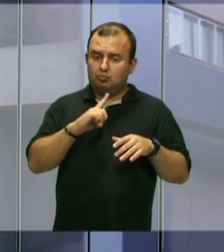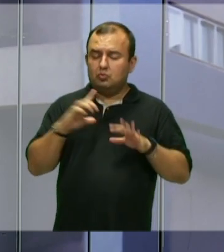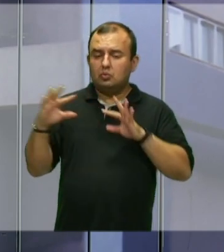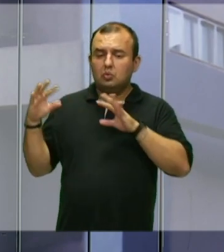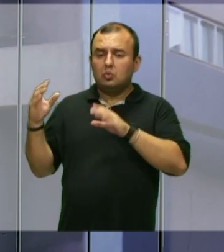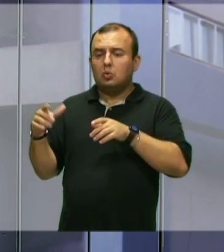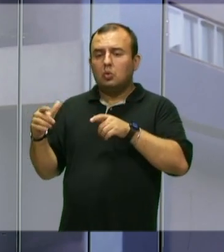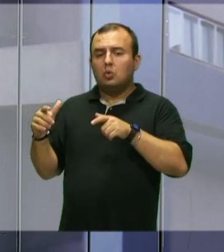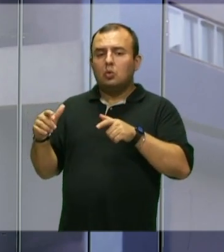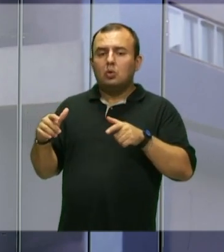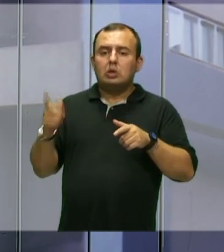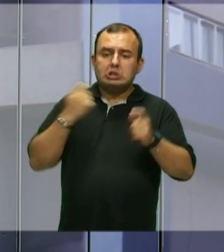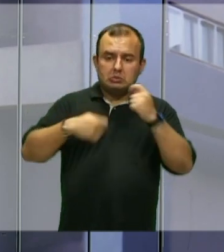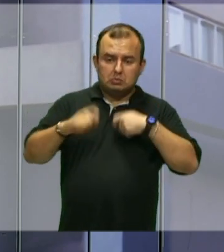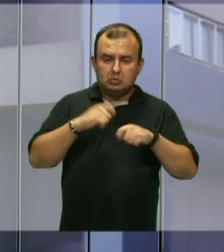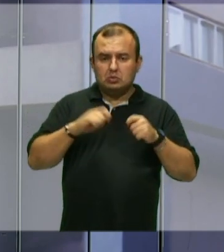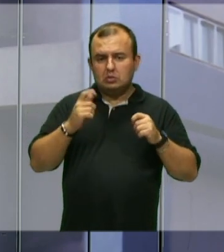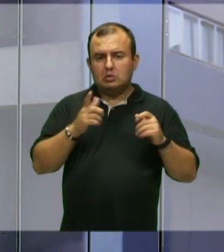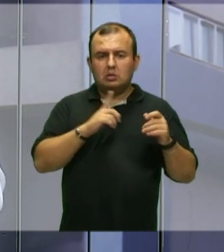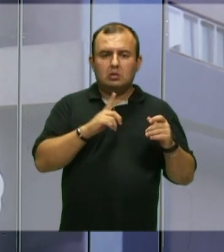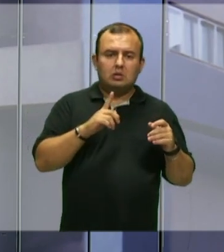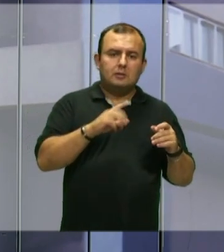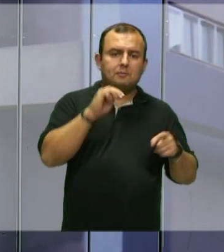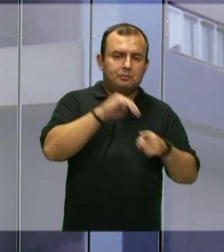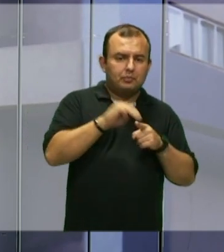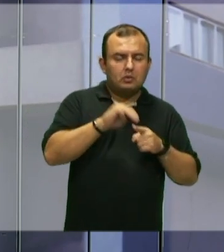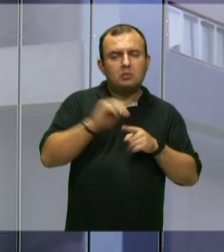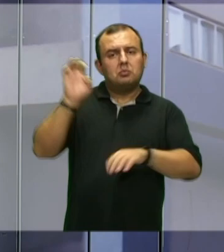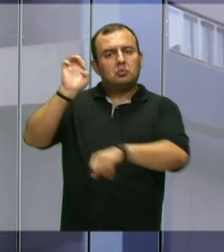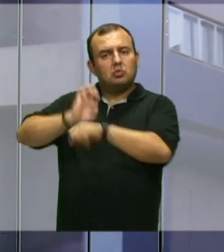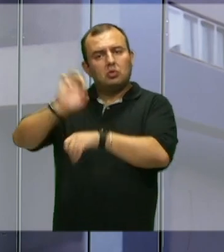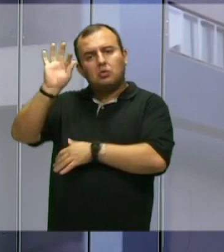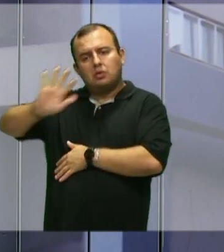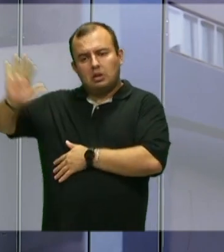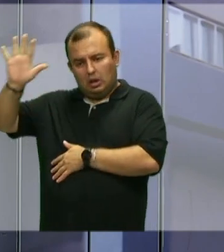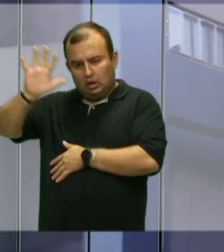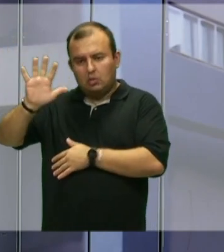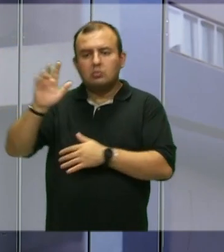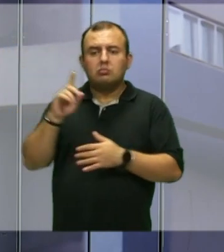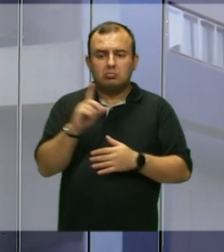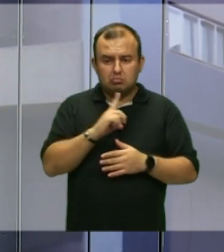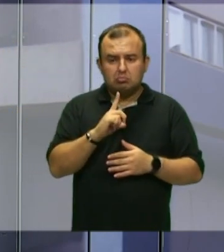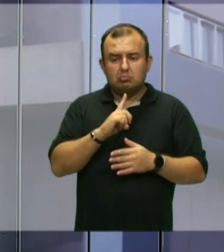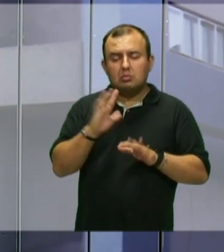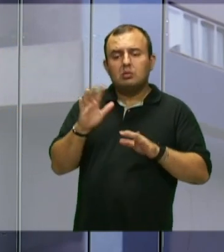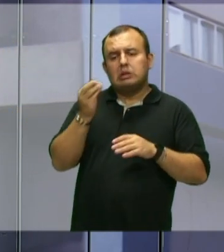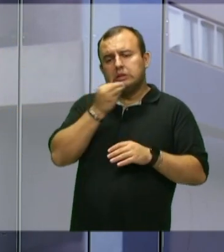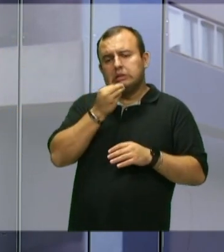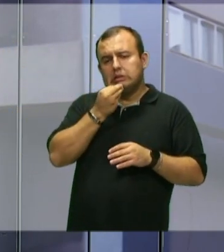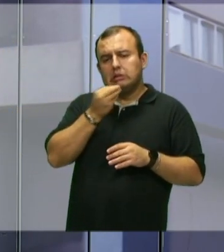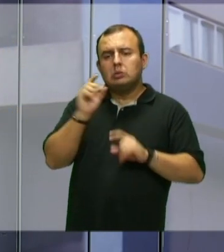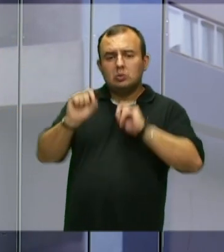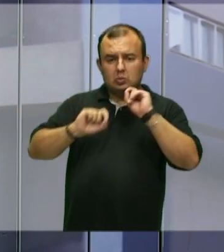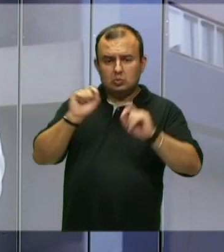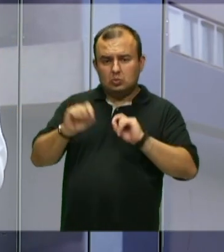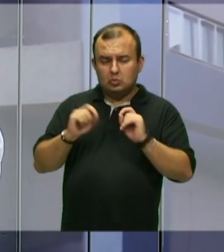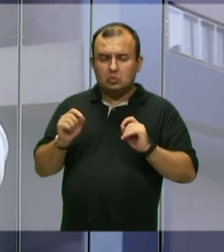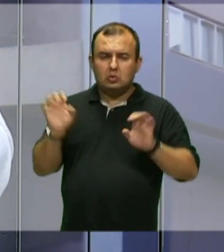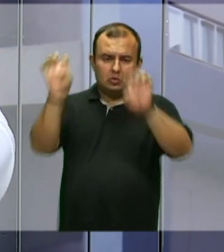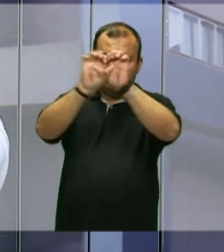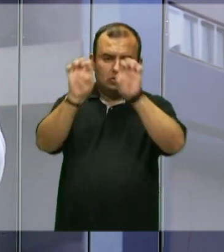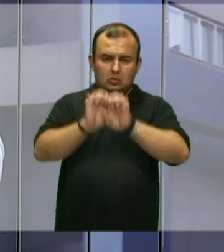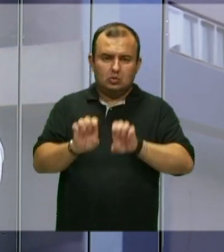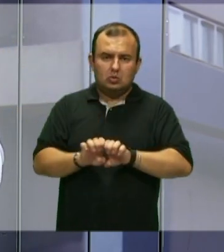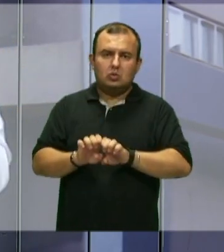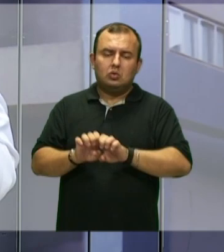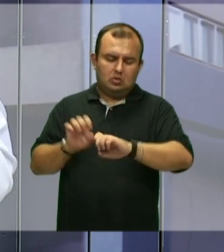esferas, a esfera administrativa, seja ela da esfera municipal, estadual e federal, evidentemente que ninguém vai ter essa estrutura para